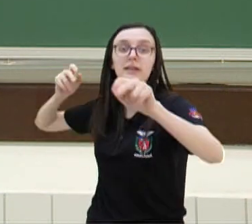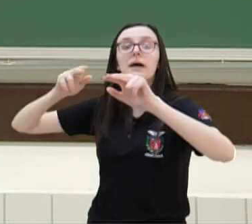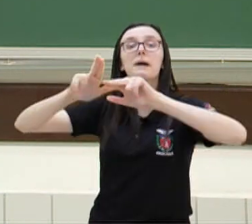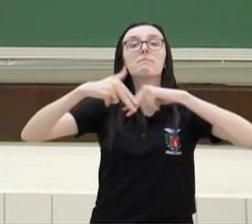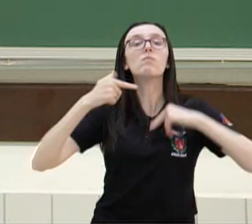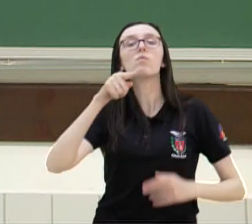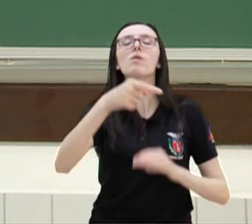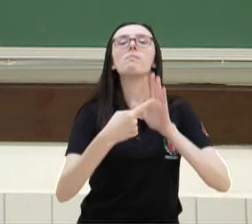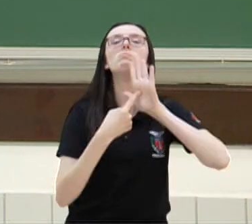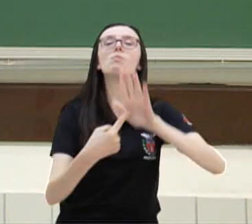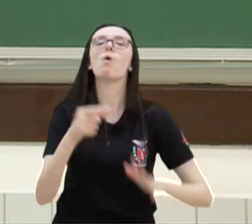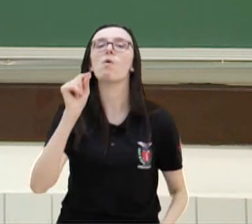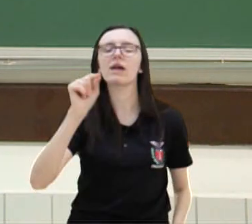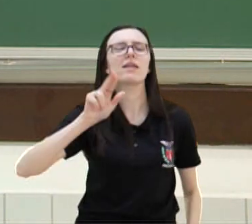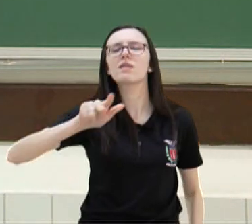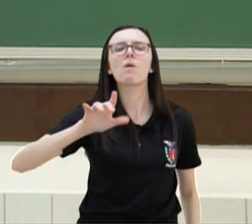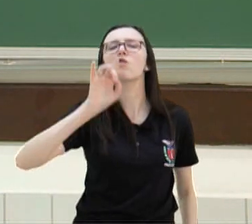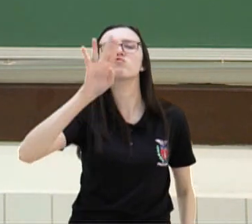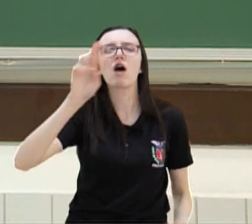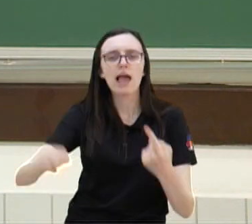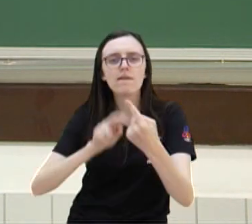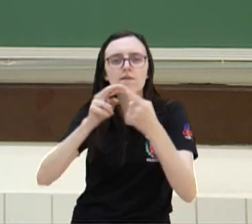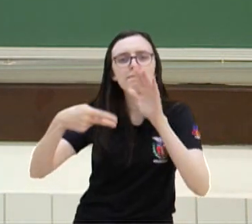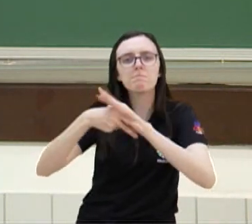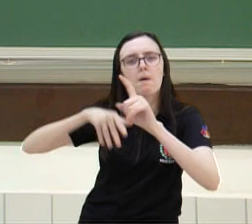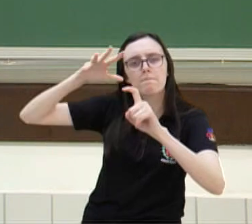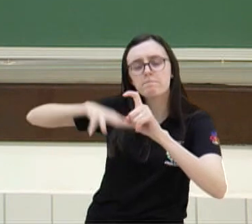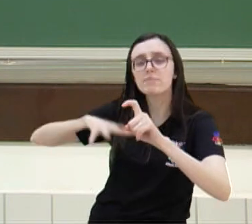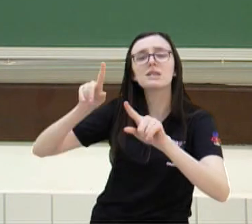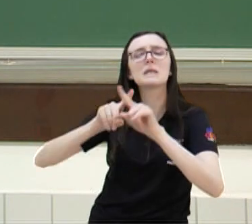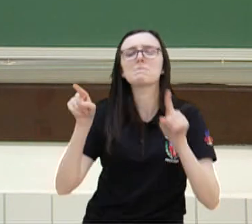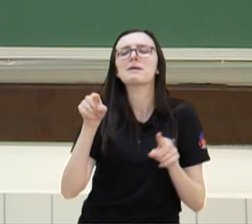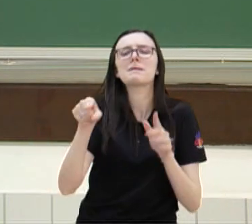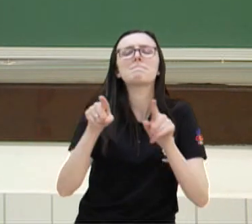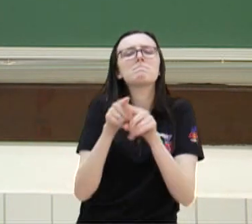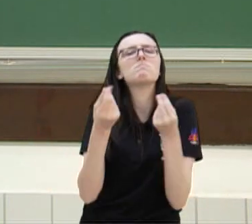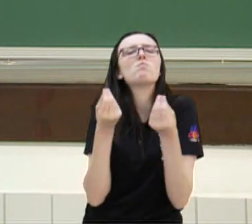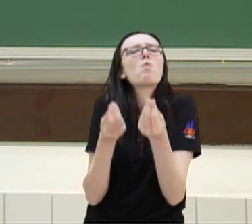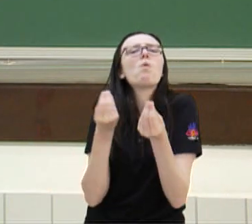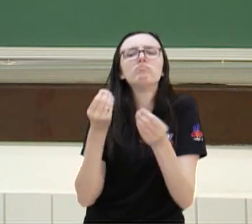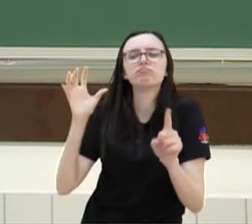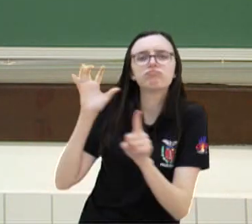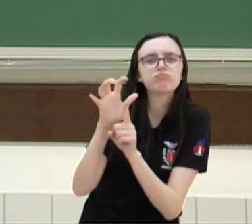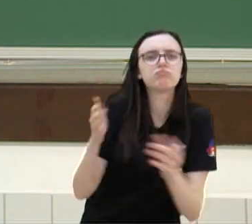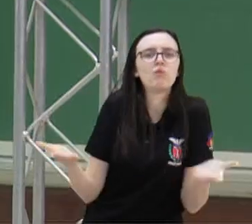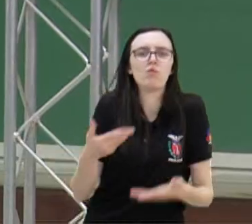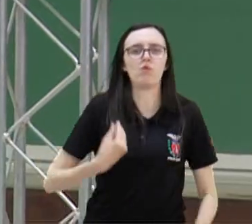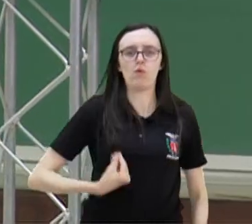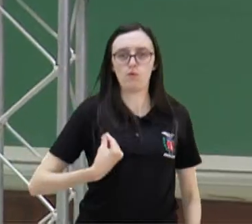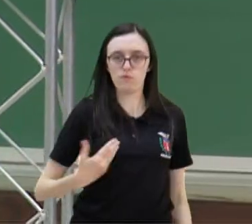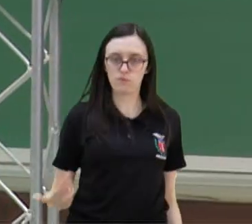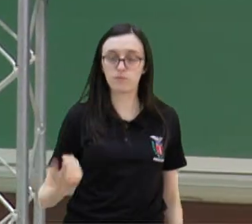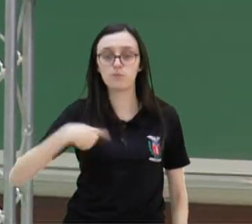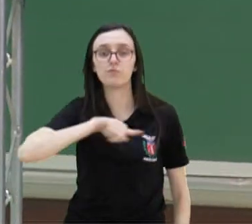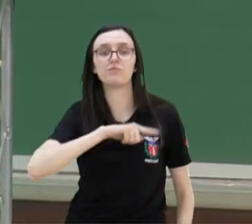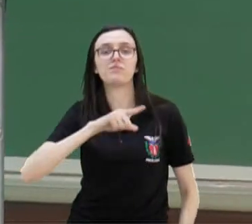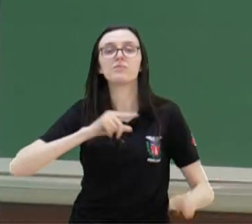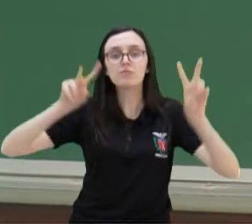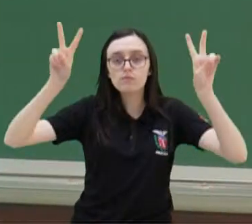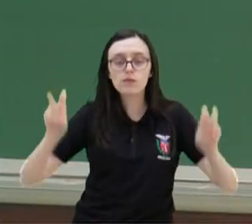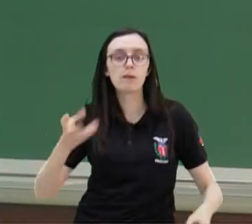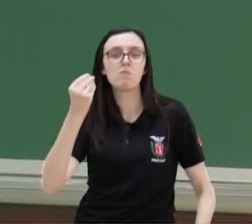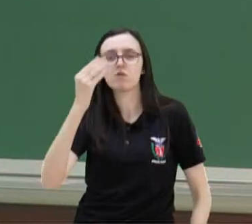aqui mostra não somente uma referência mitológica, mas também como isso influenciou nos dias de hoje. Nós temos uma expressão